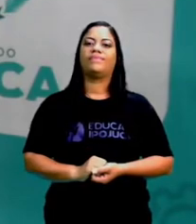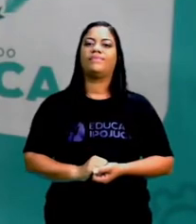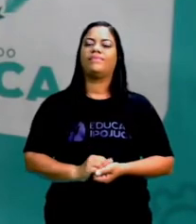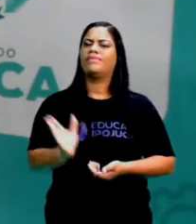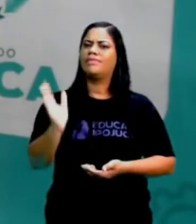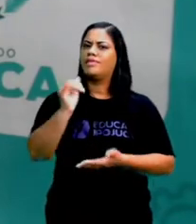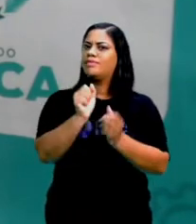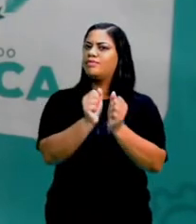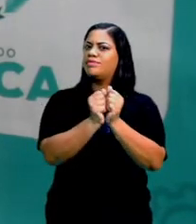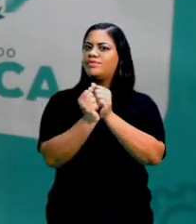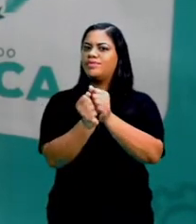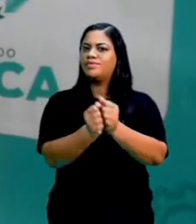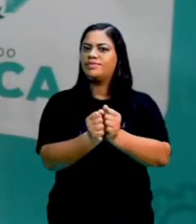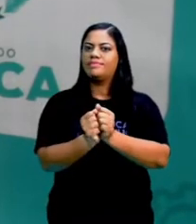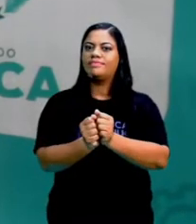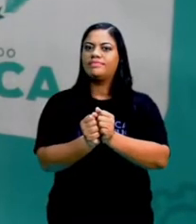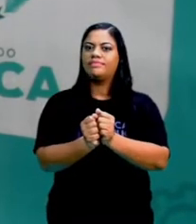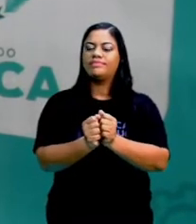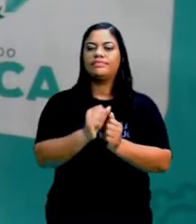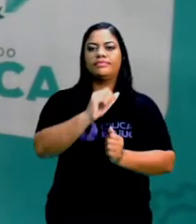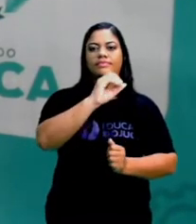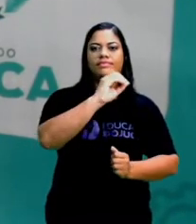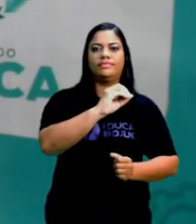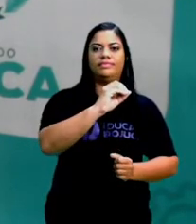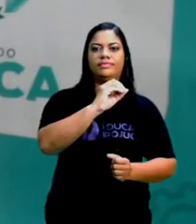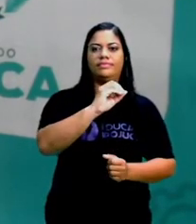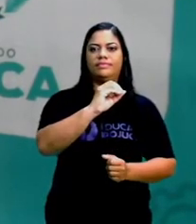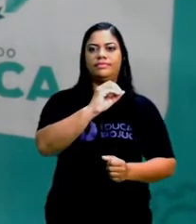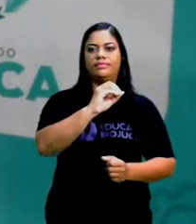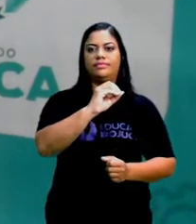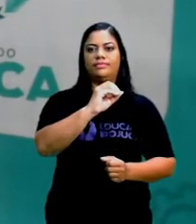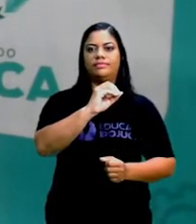Vamos juntos aqui, ó. 0.